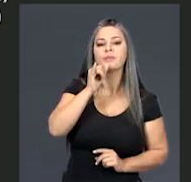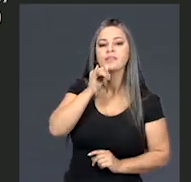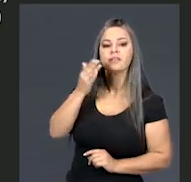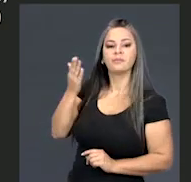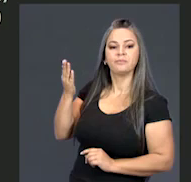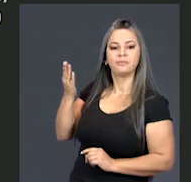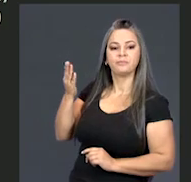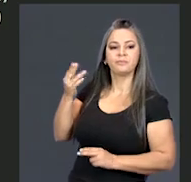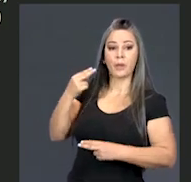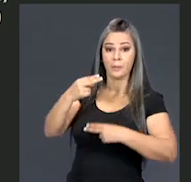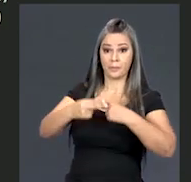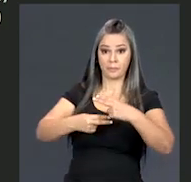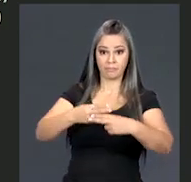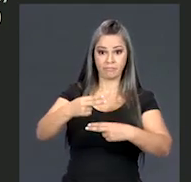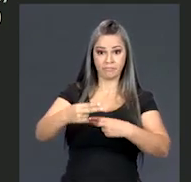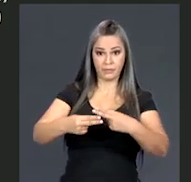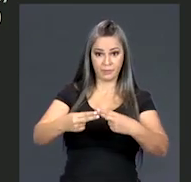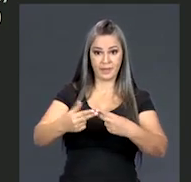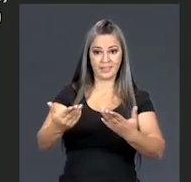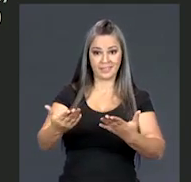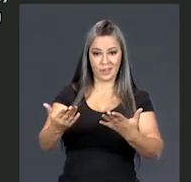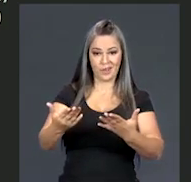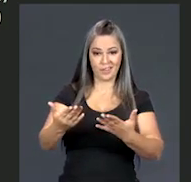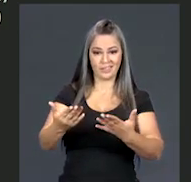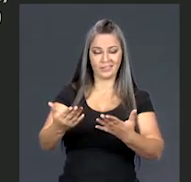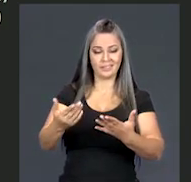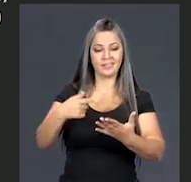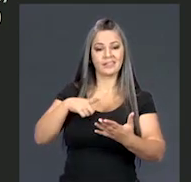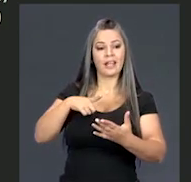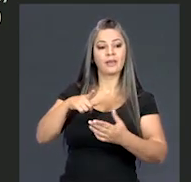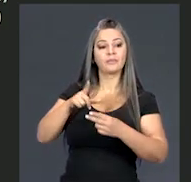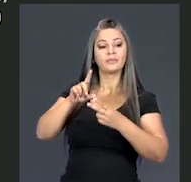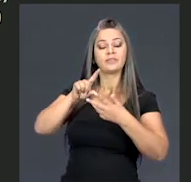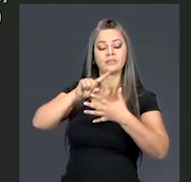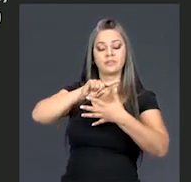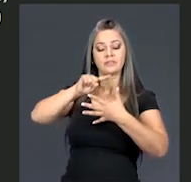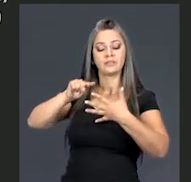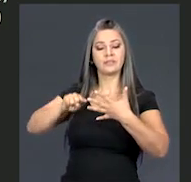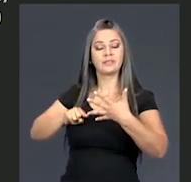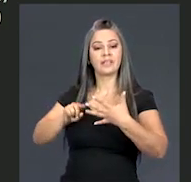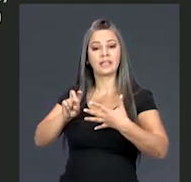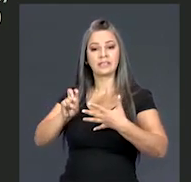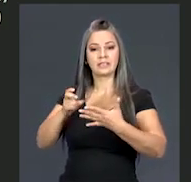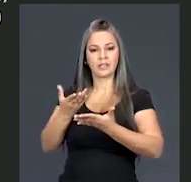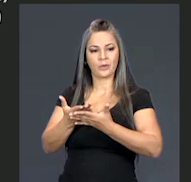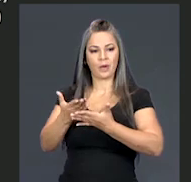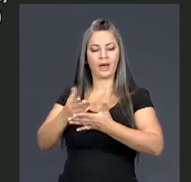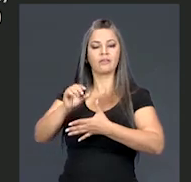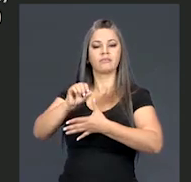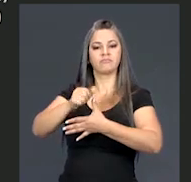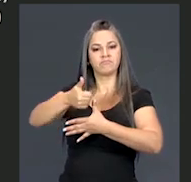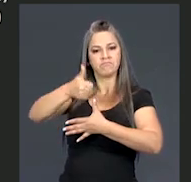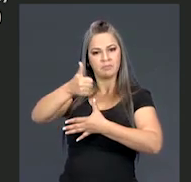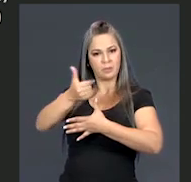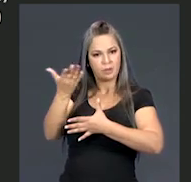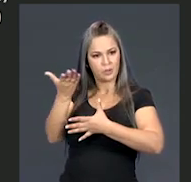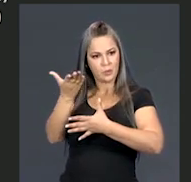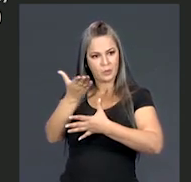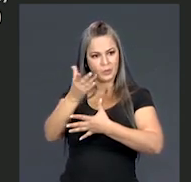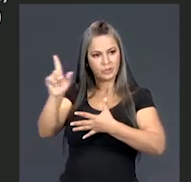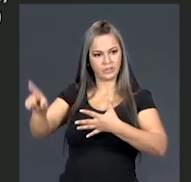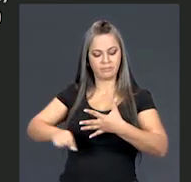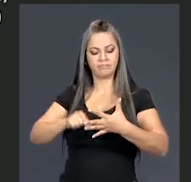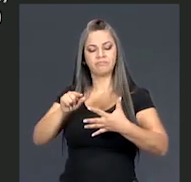Serão 5 aulas. A primeira aula é a hoje. Oralidade, do real ao imaginário.